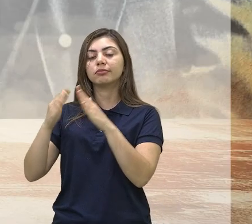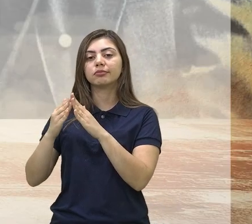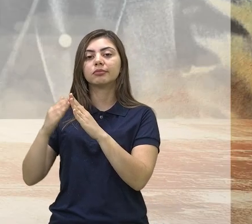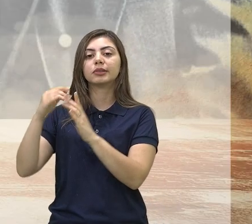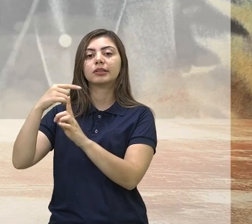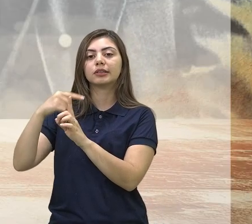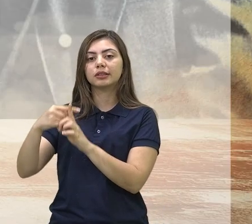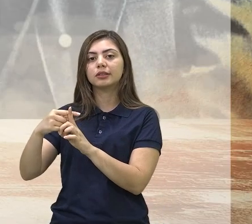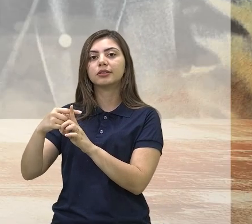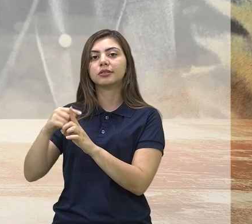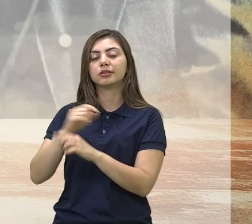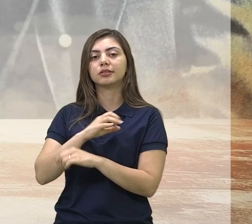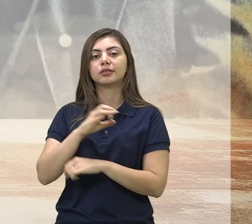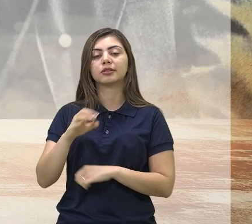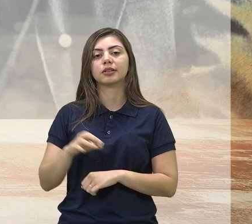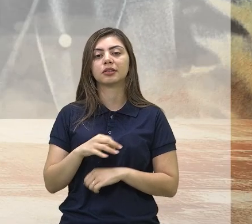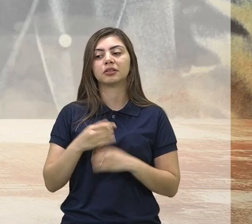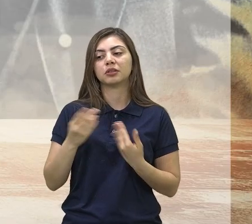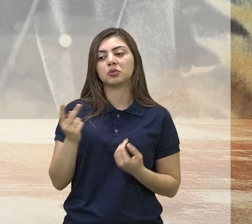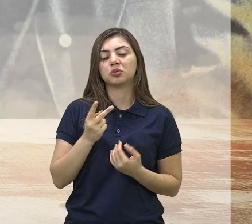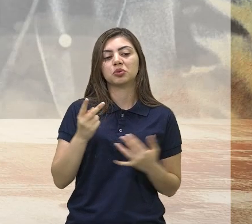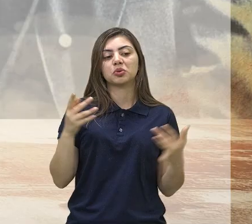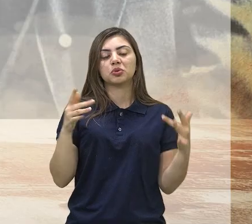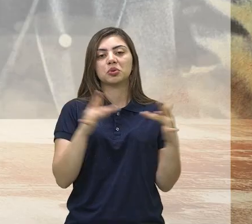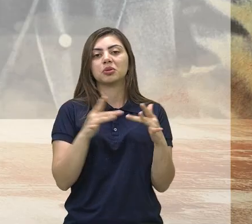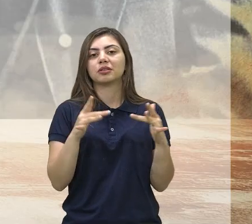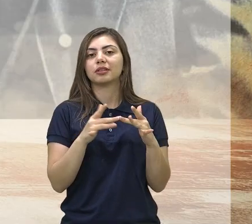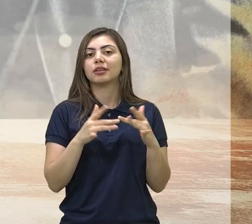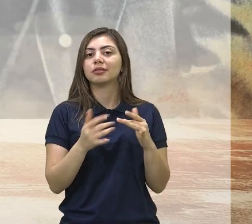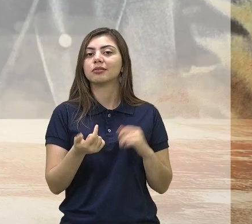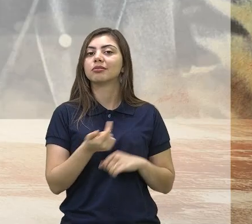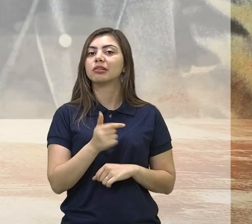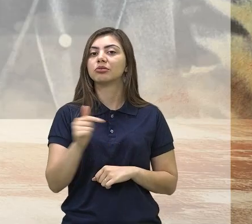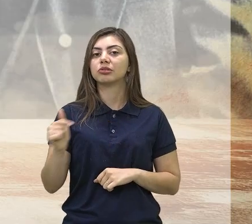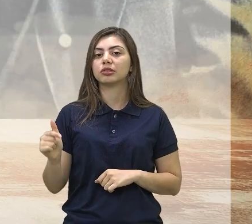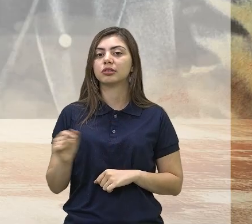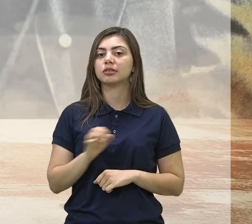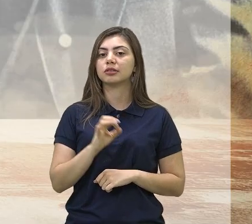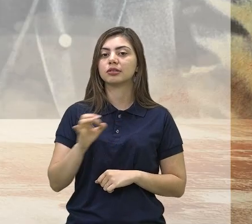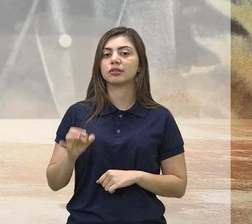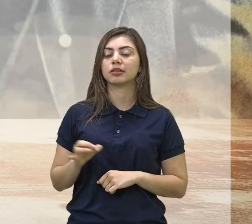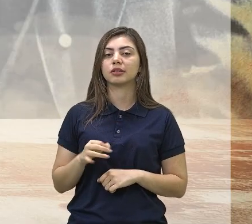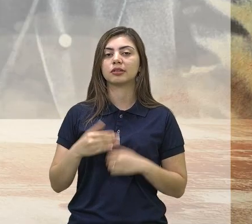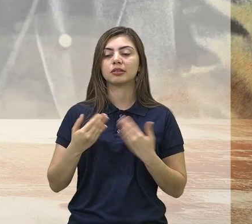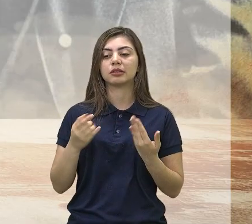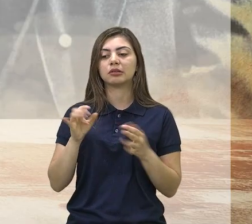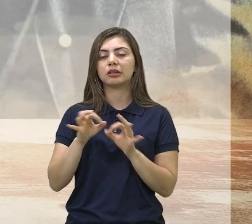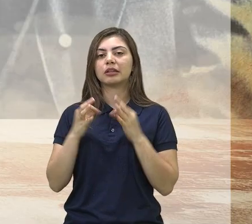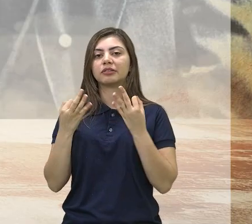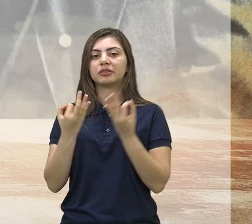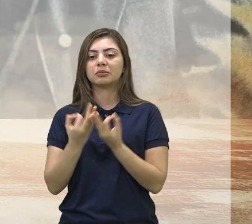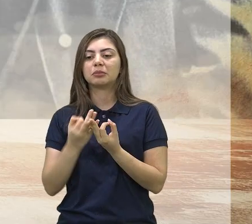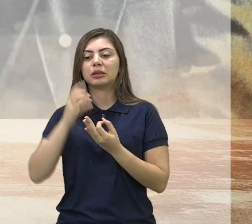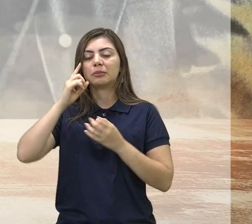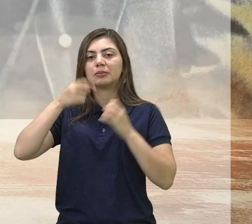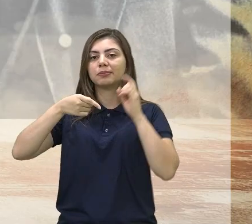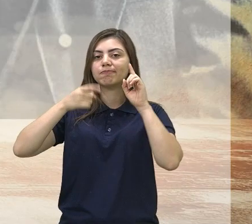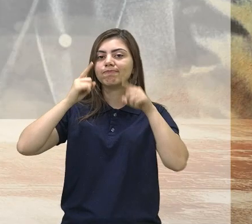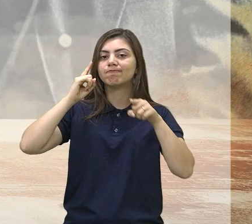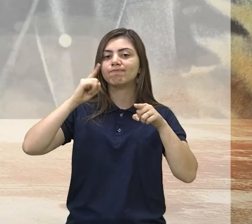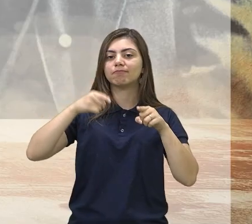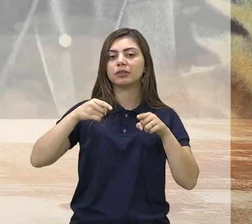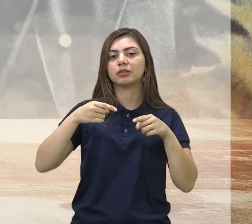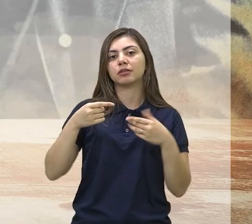zero contato, né? Então tem essa questão do lado da religiosidade, a repressão, a família aí que comanda, tanto do